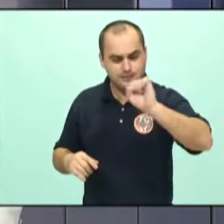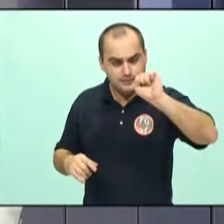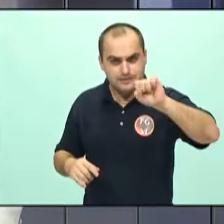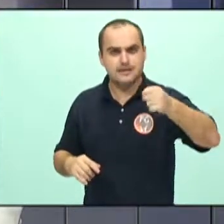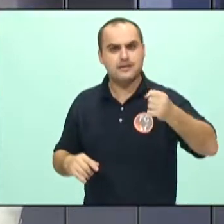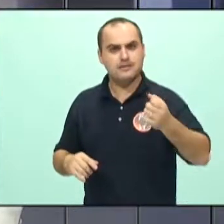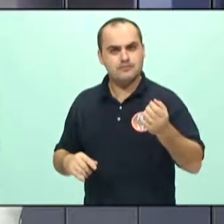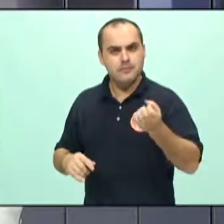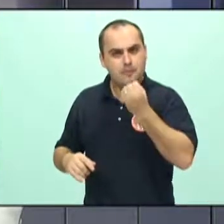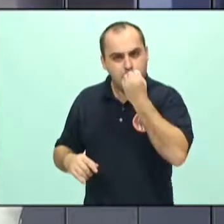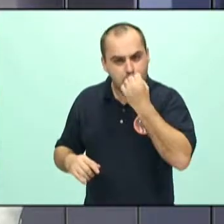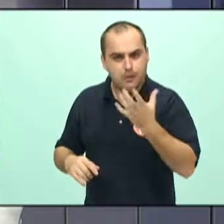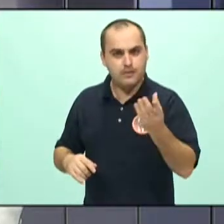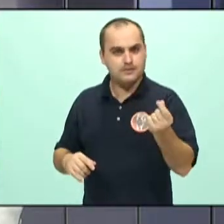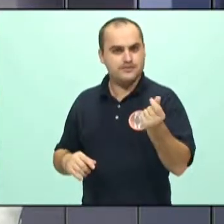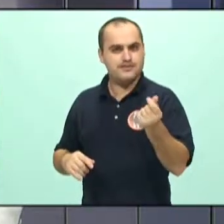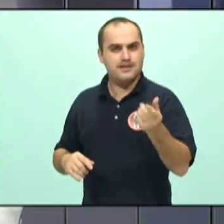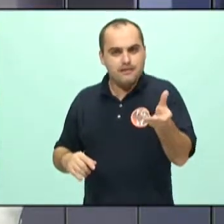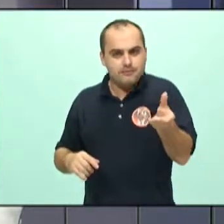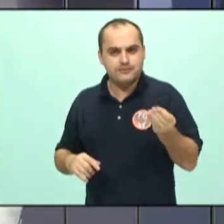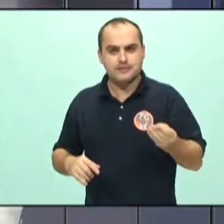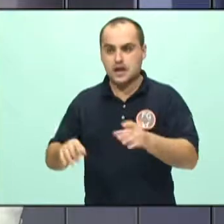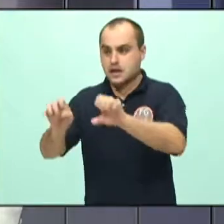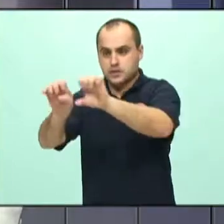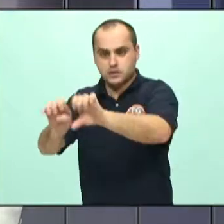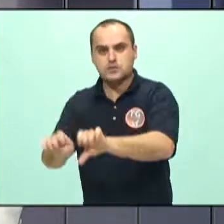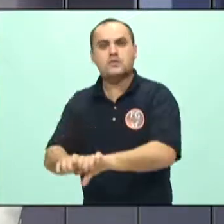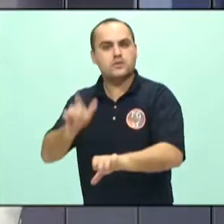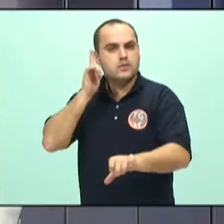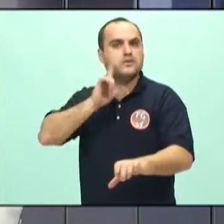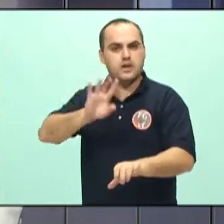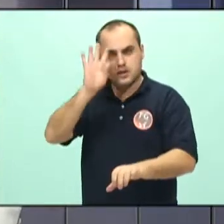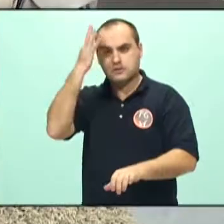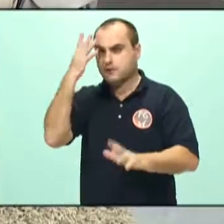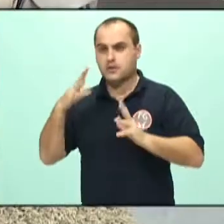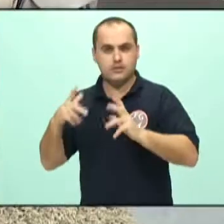boa arrecadação, né? Nós temos uma boa estrutura para resolver todos os problemas que aí estão.